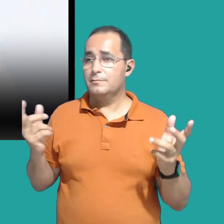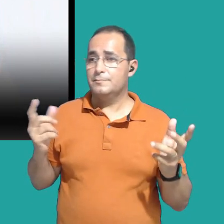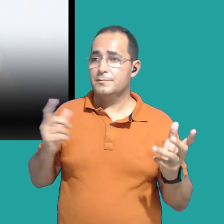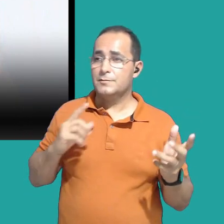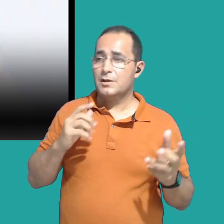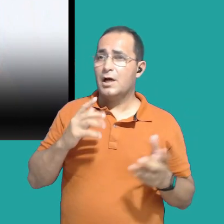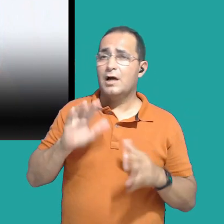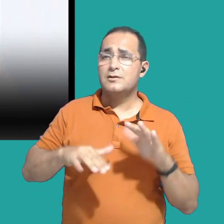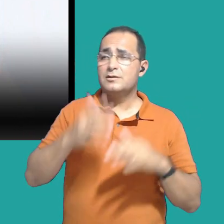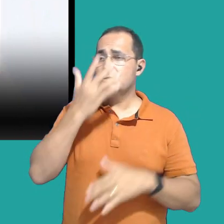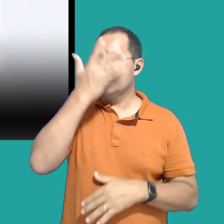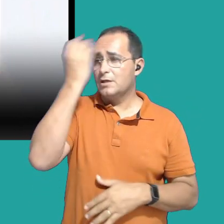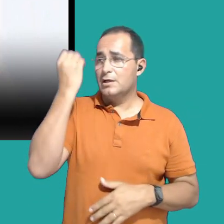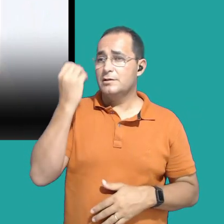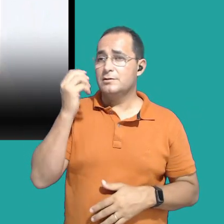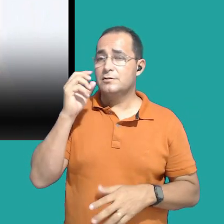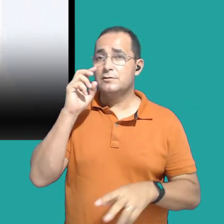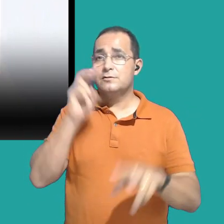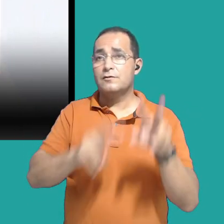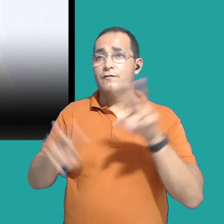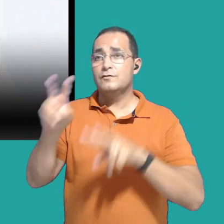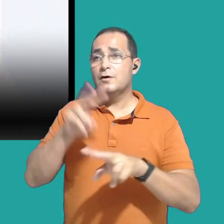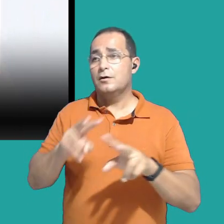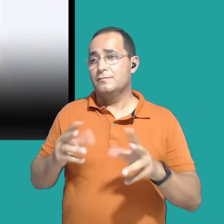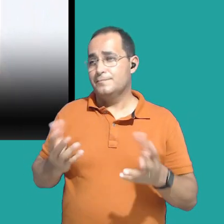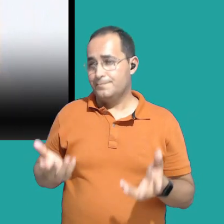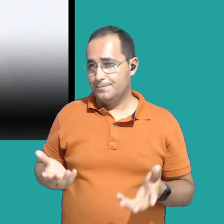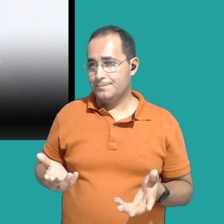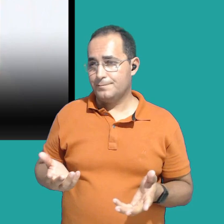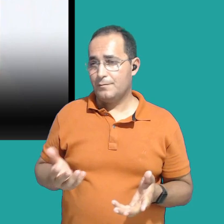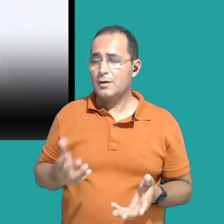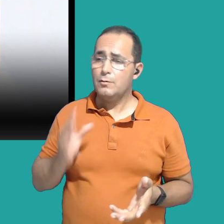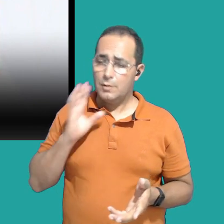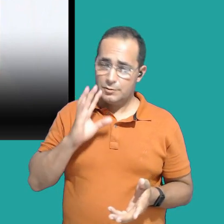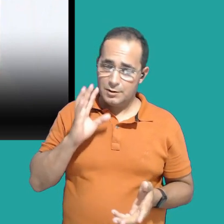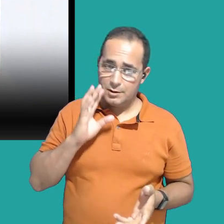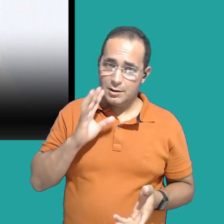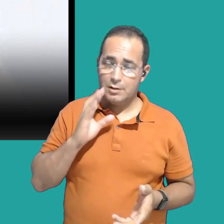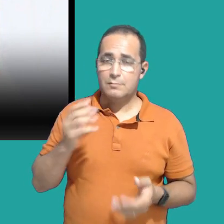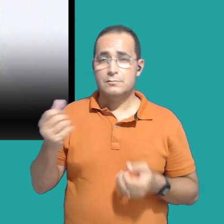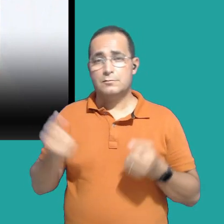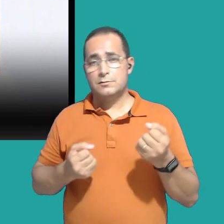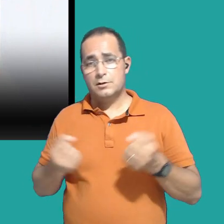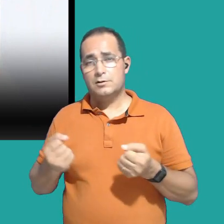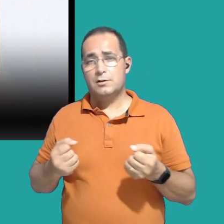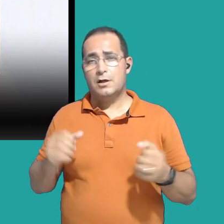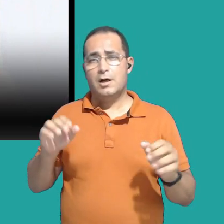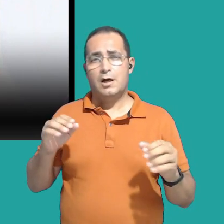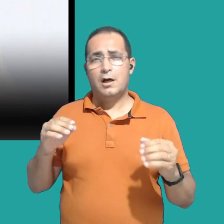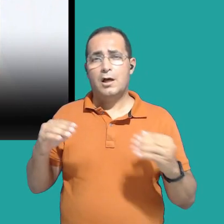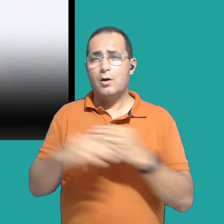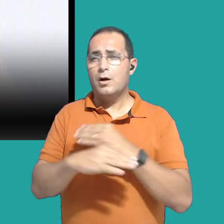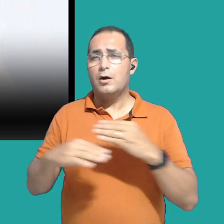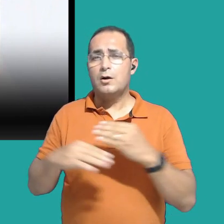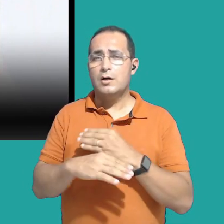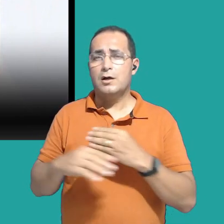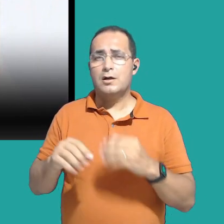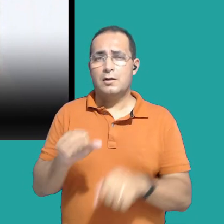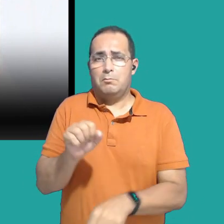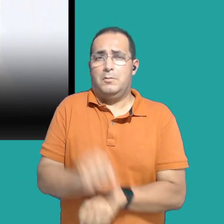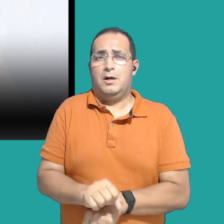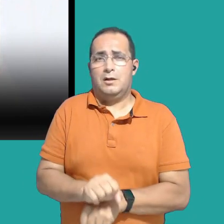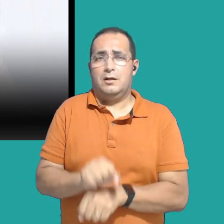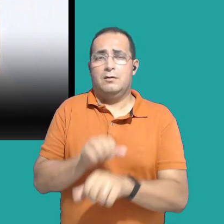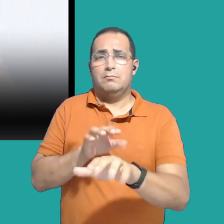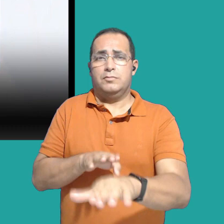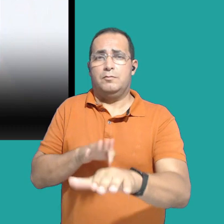nós temos também. Exatamente. Então, a gente esquece um pouco ali do visual e, às vezes, assim, eu acho bacana você estar num trânsito, porque